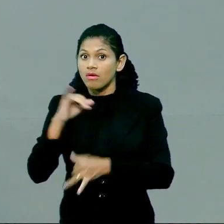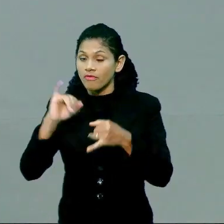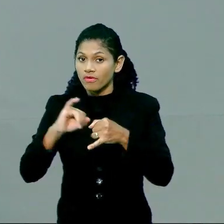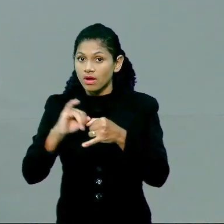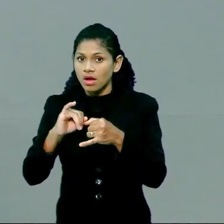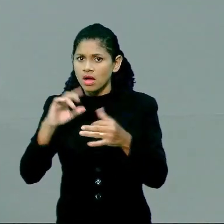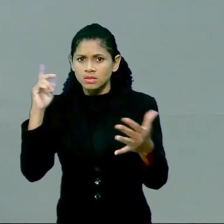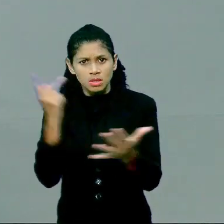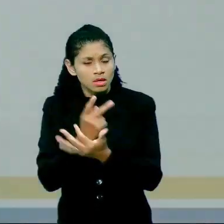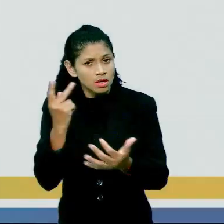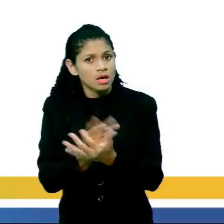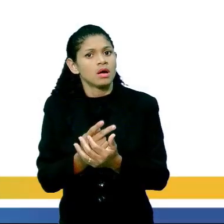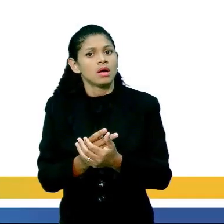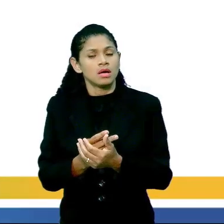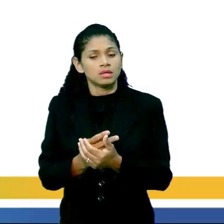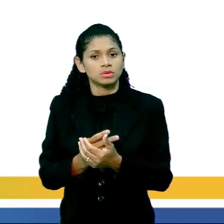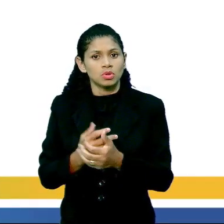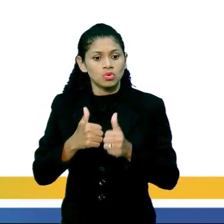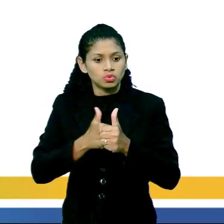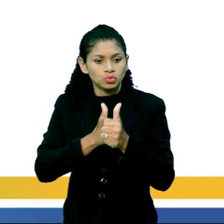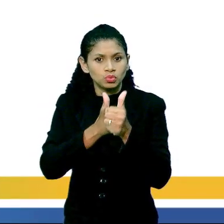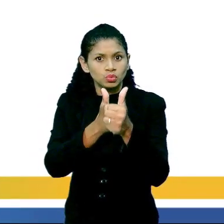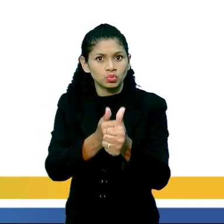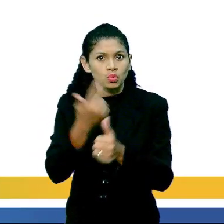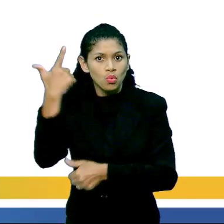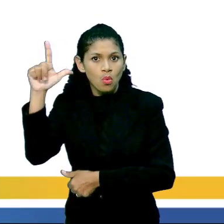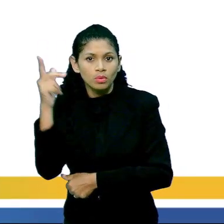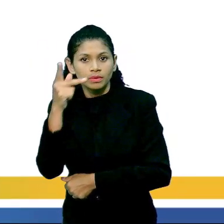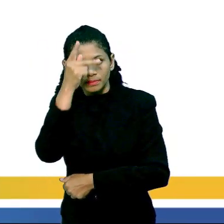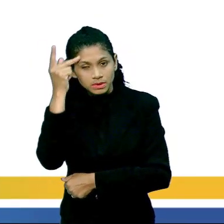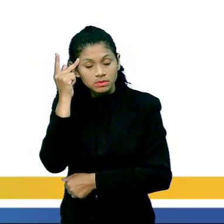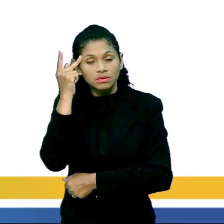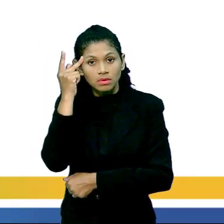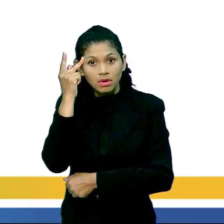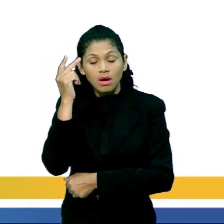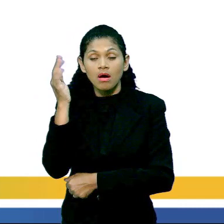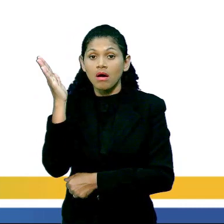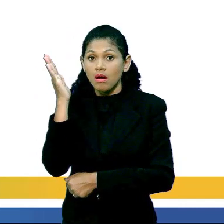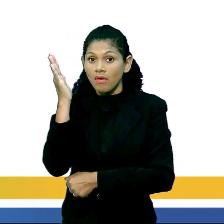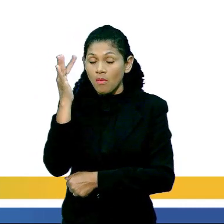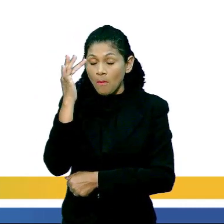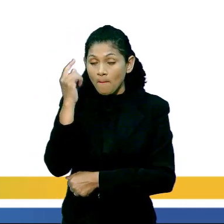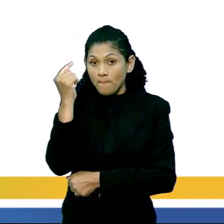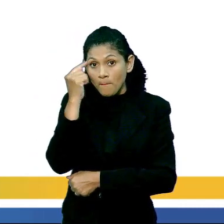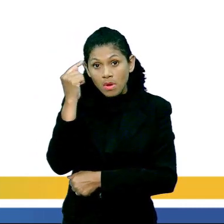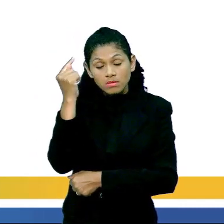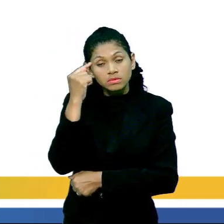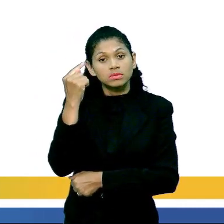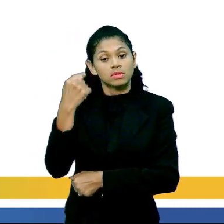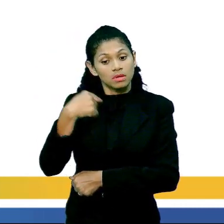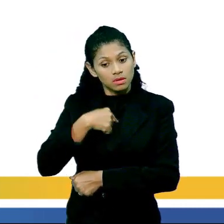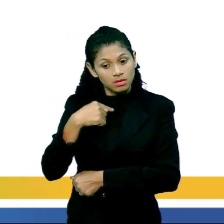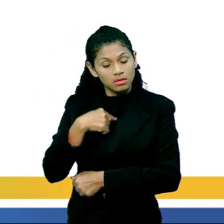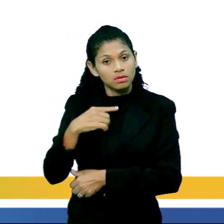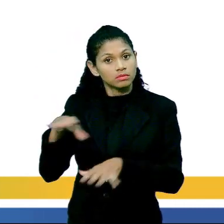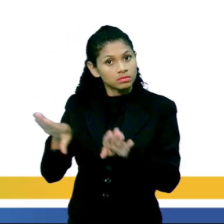os estados populares tem muito disso tá temos os refrões